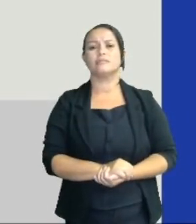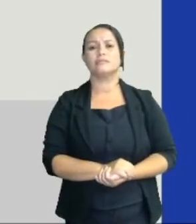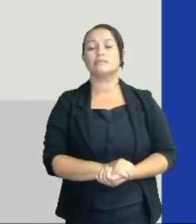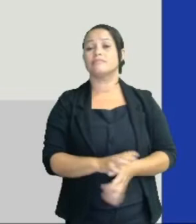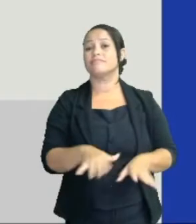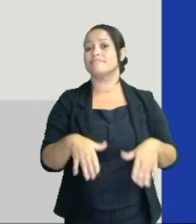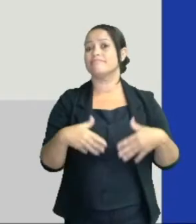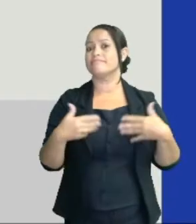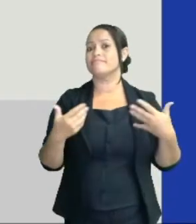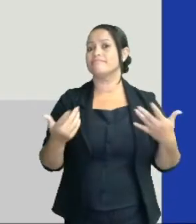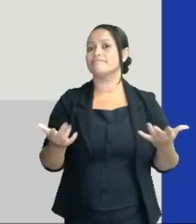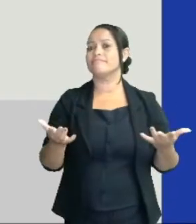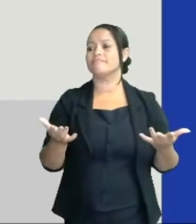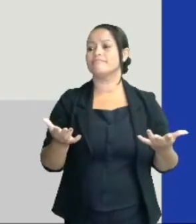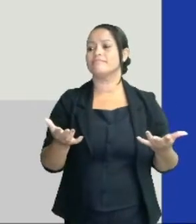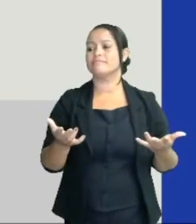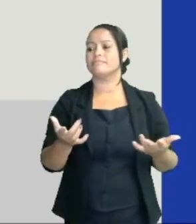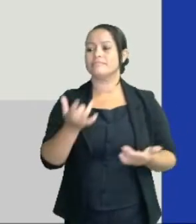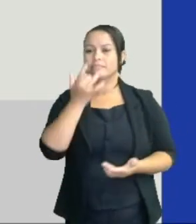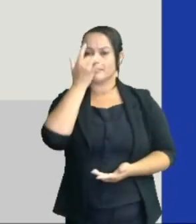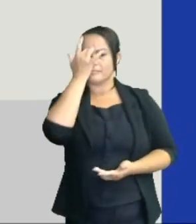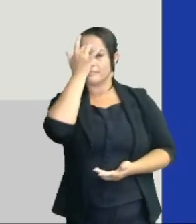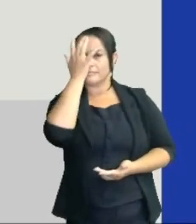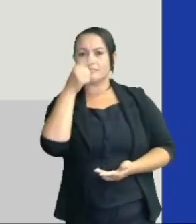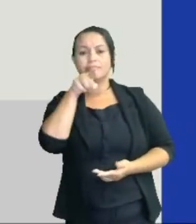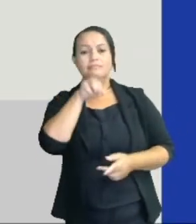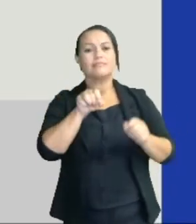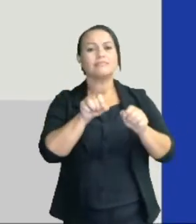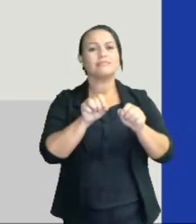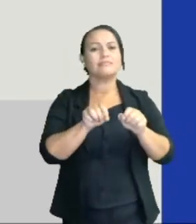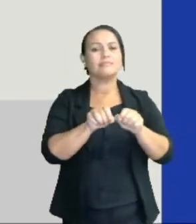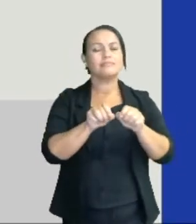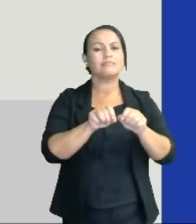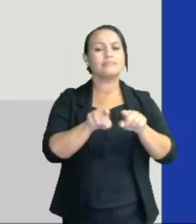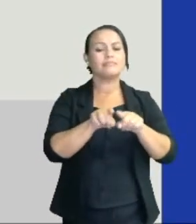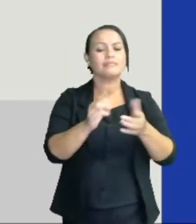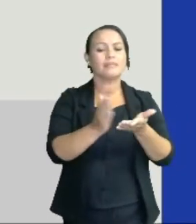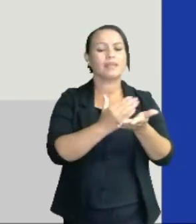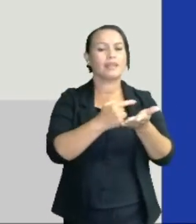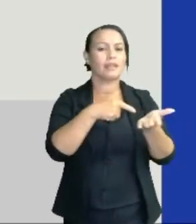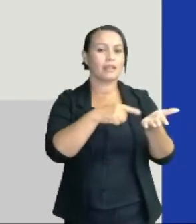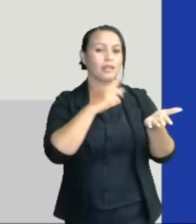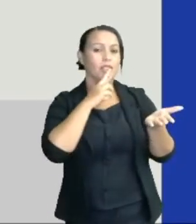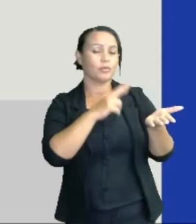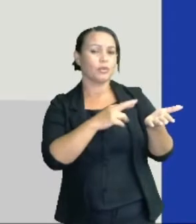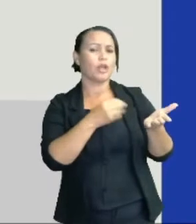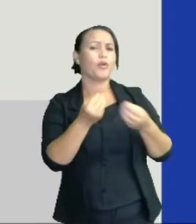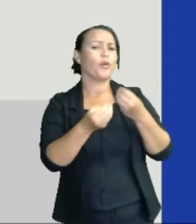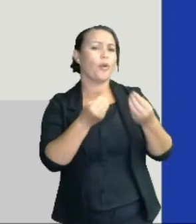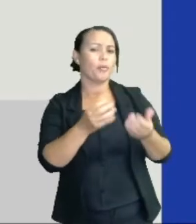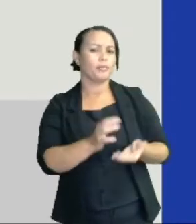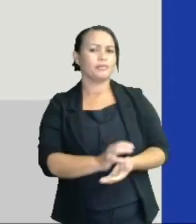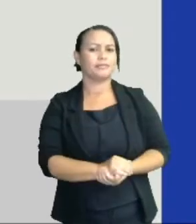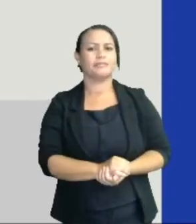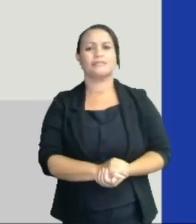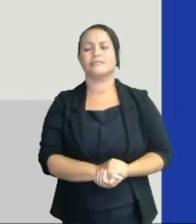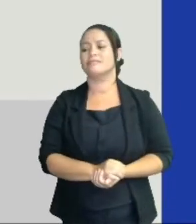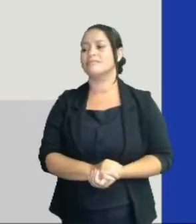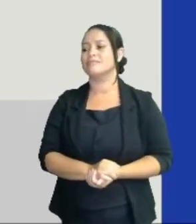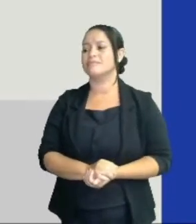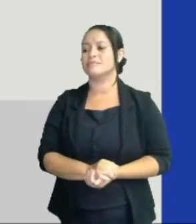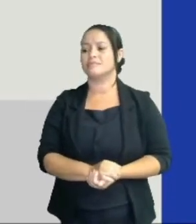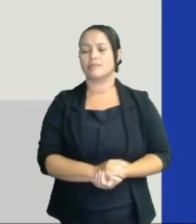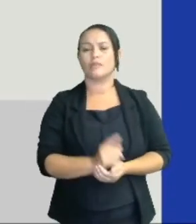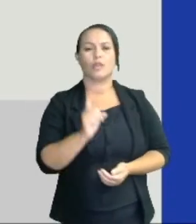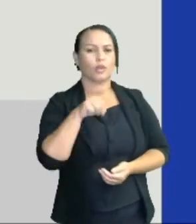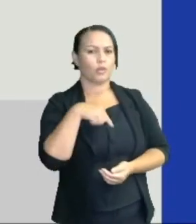E aí? Façam aí no caderno de vocês. Como é que a gente faz isso?